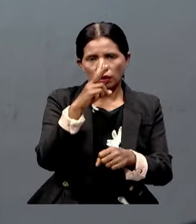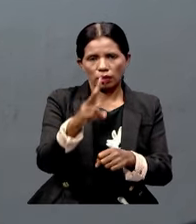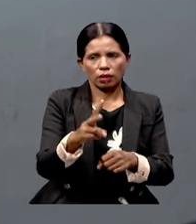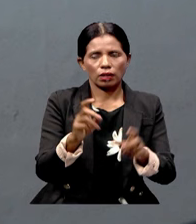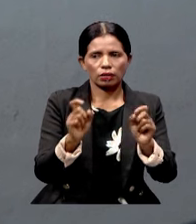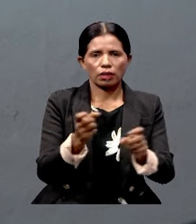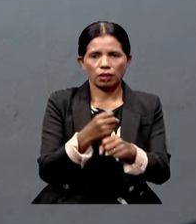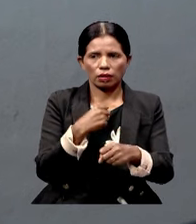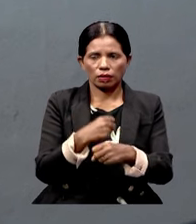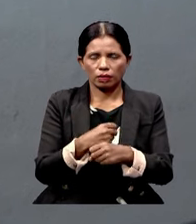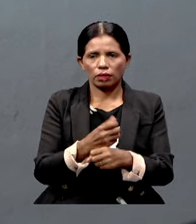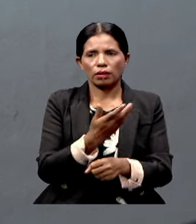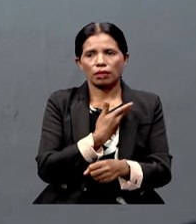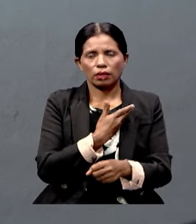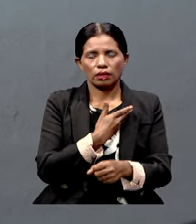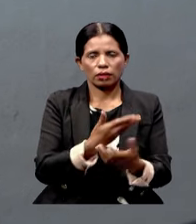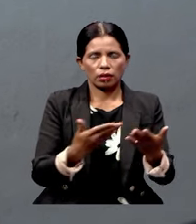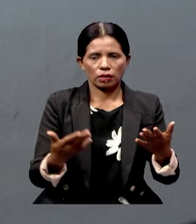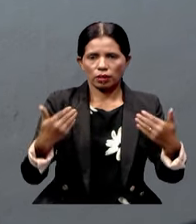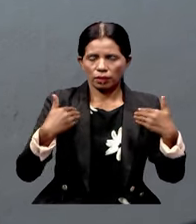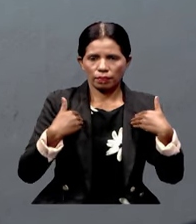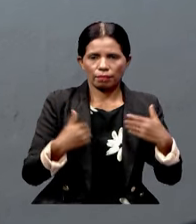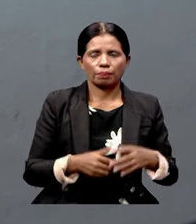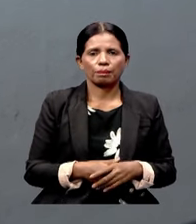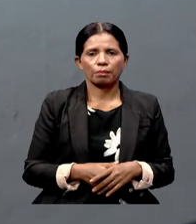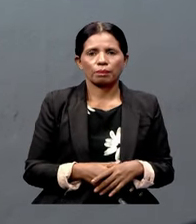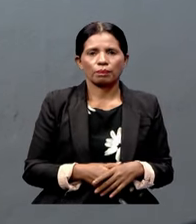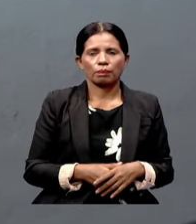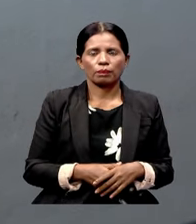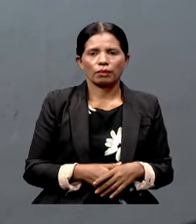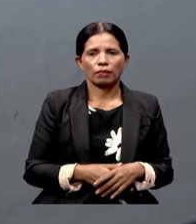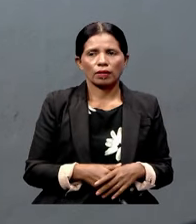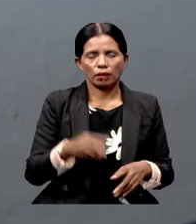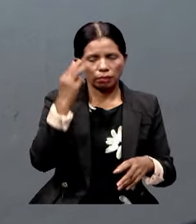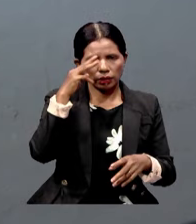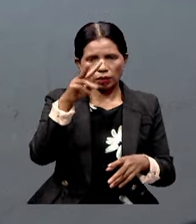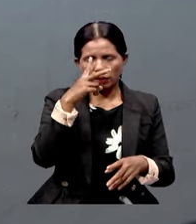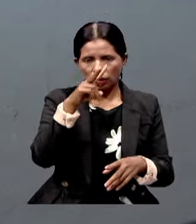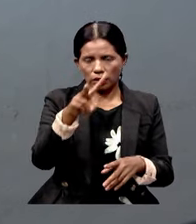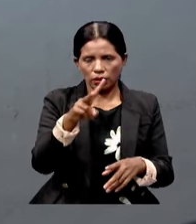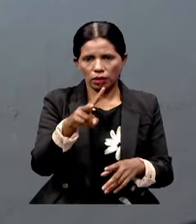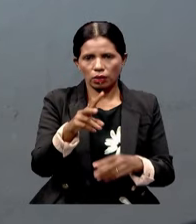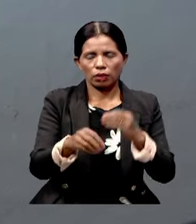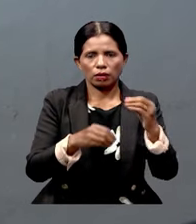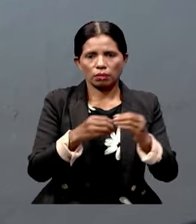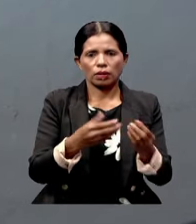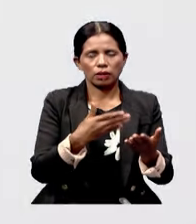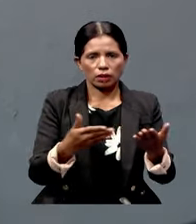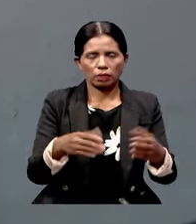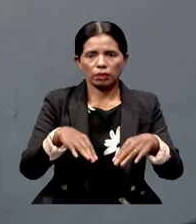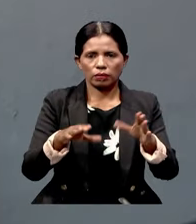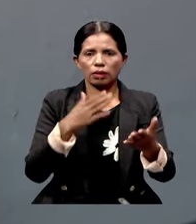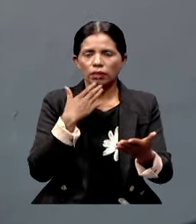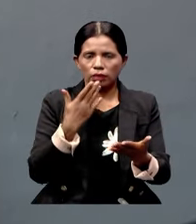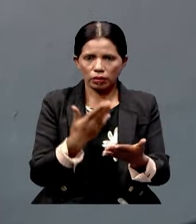hal manipulasaun ba preso ba produtus ne iha ai fez ni nia misau prato bel garante kontrol kualdade nune ni ekipa